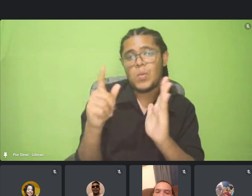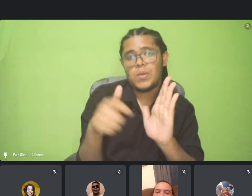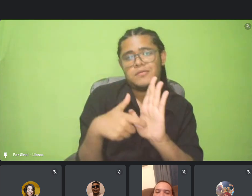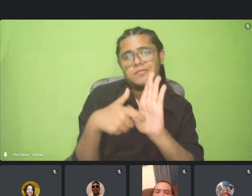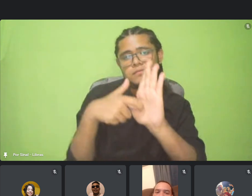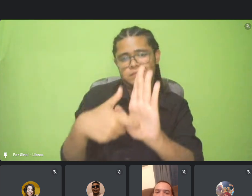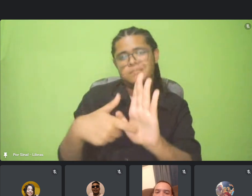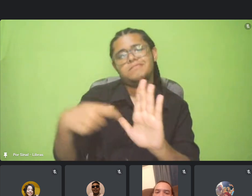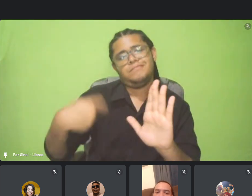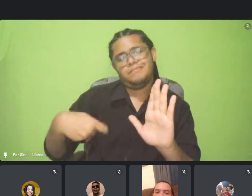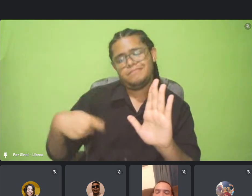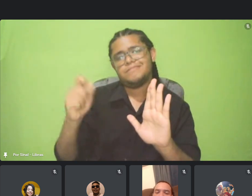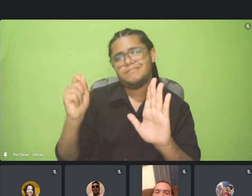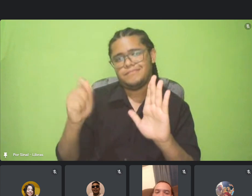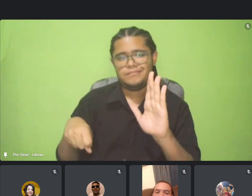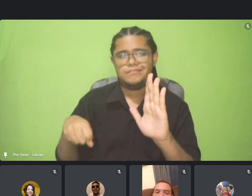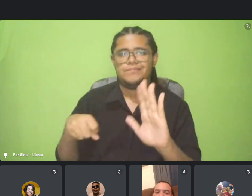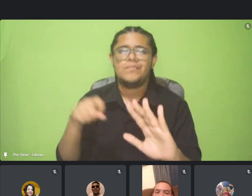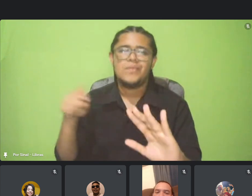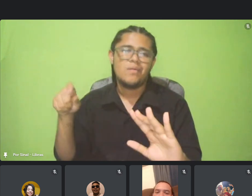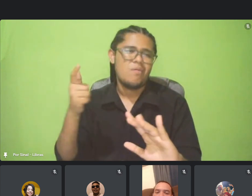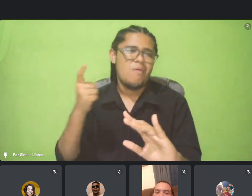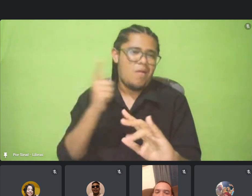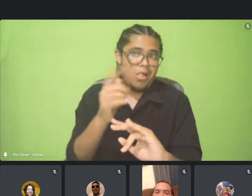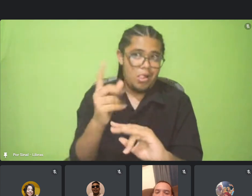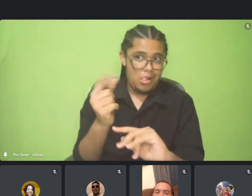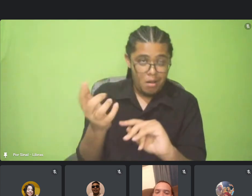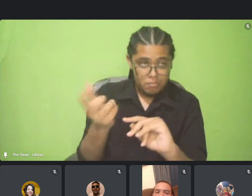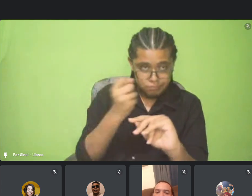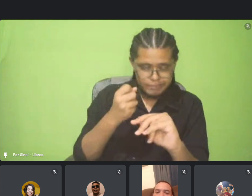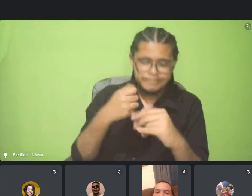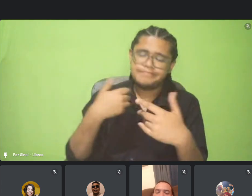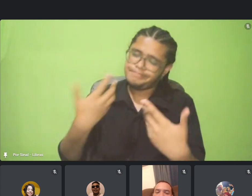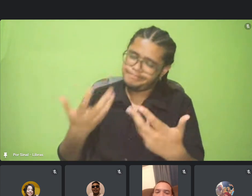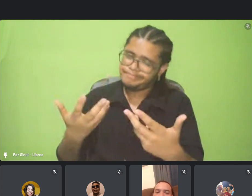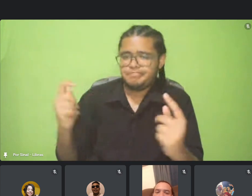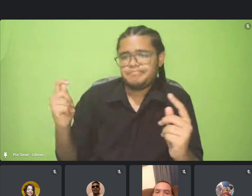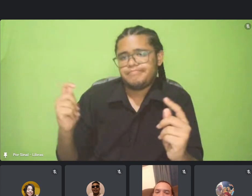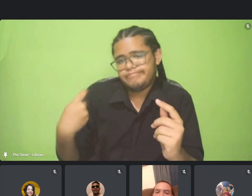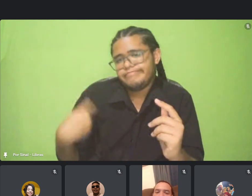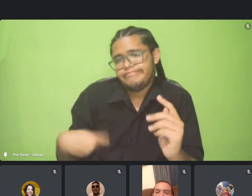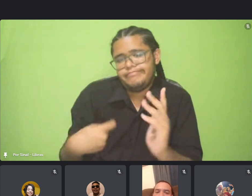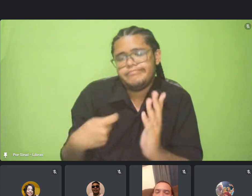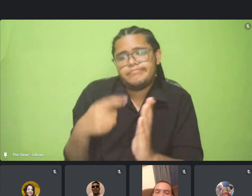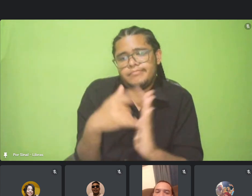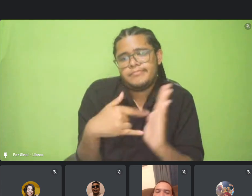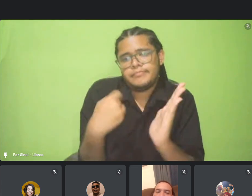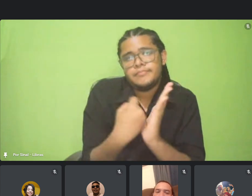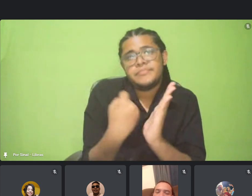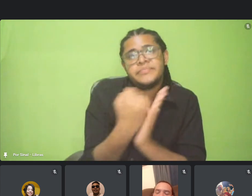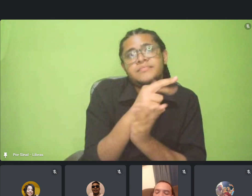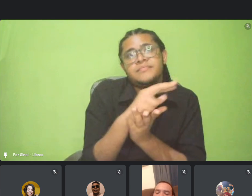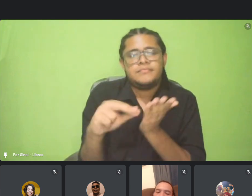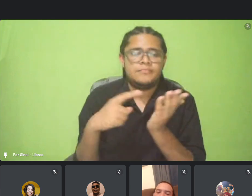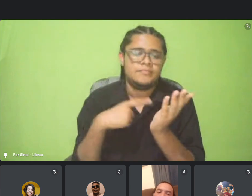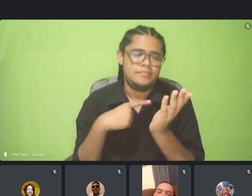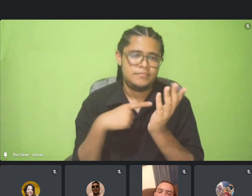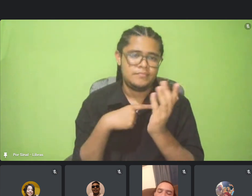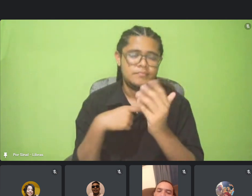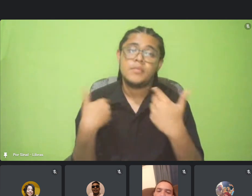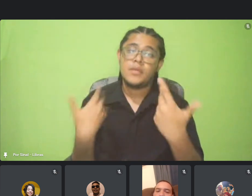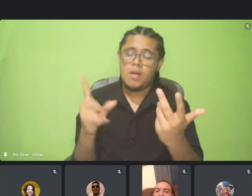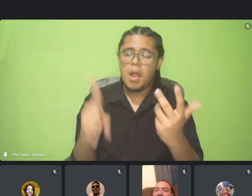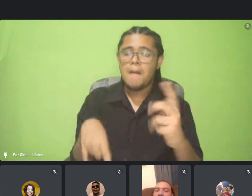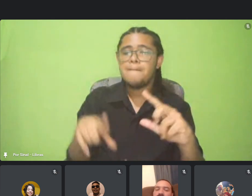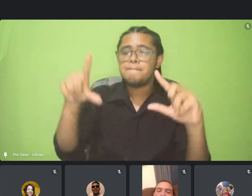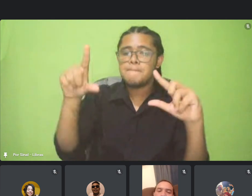precisa, certo? mas é algo que já tem um equipe que pode te ajudar e te orientar. Nesse ponto, ela é menos burocrática do que a